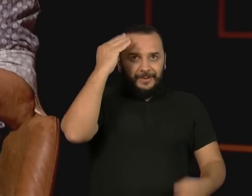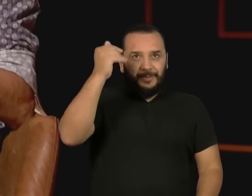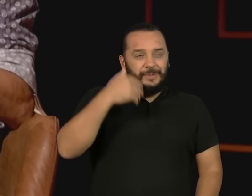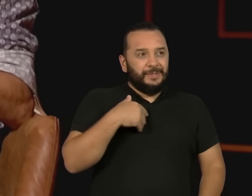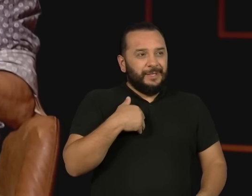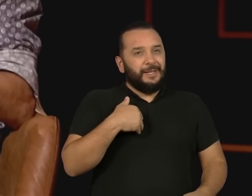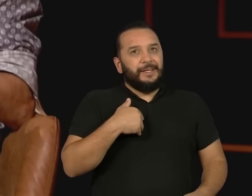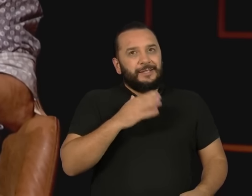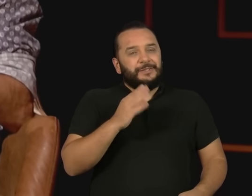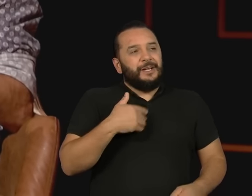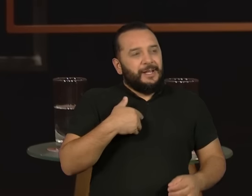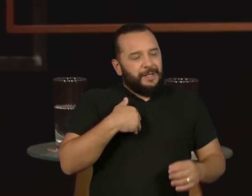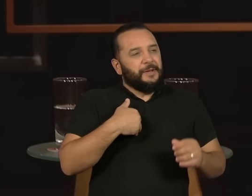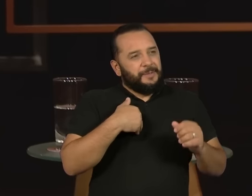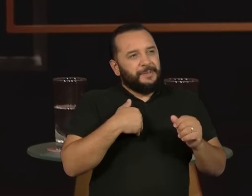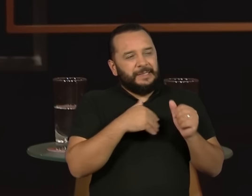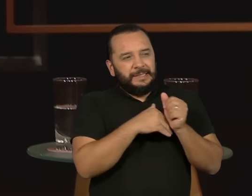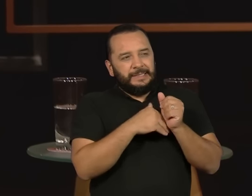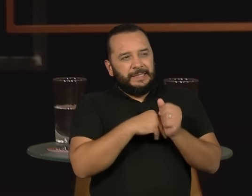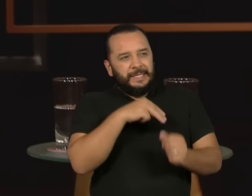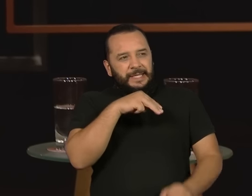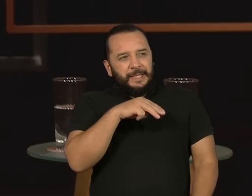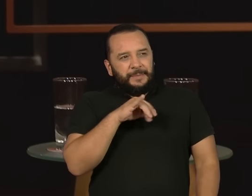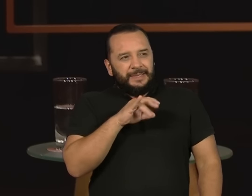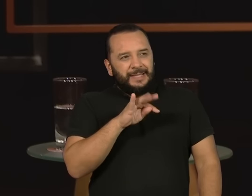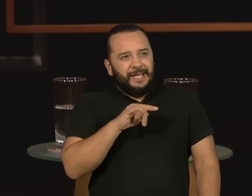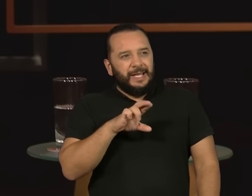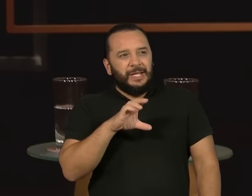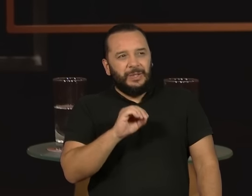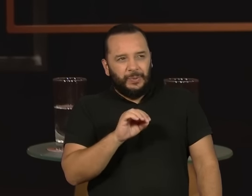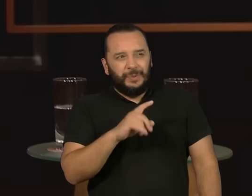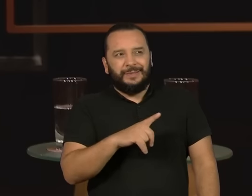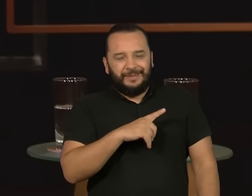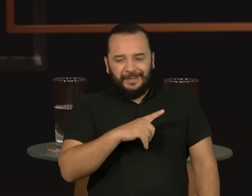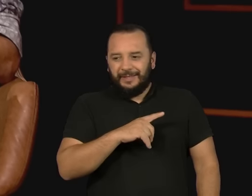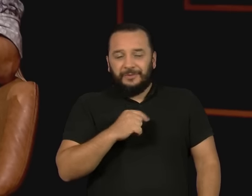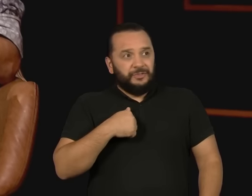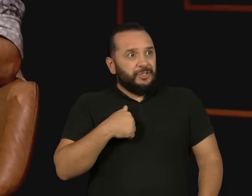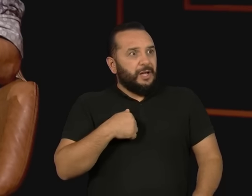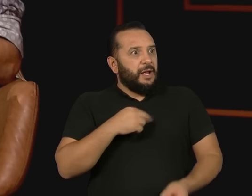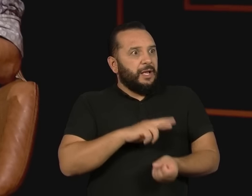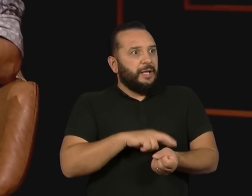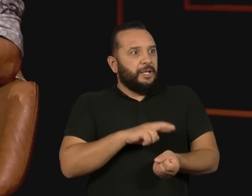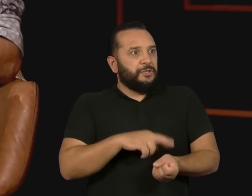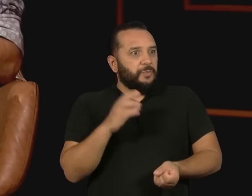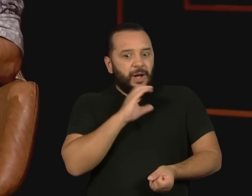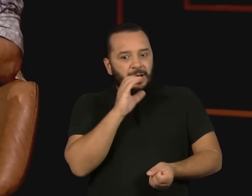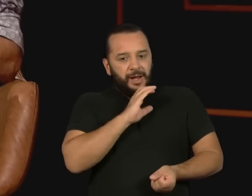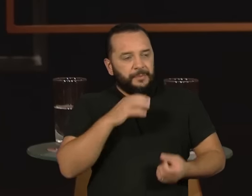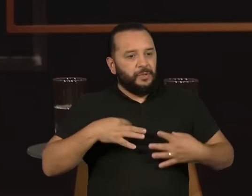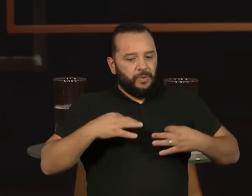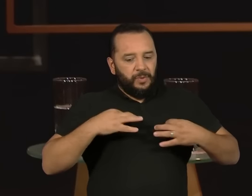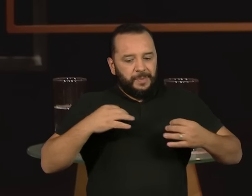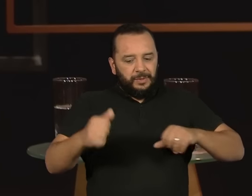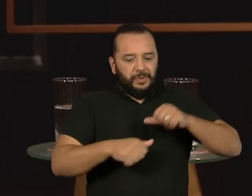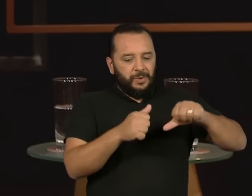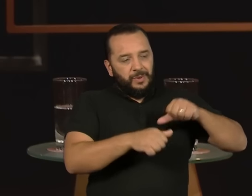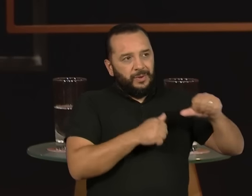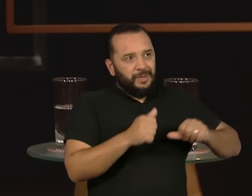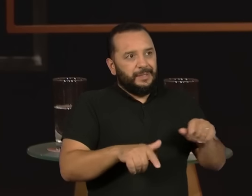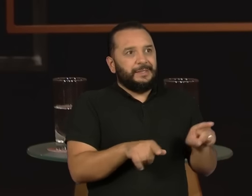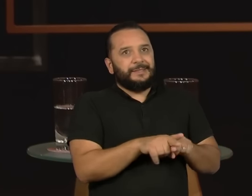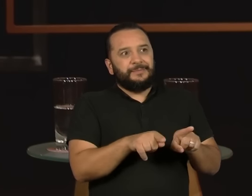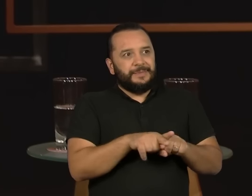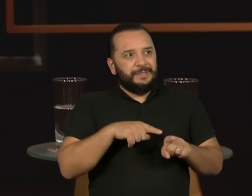de Irma Vap. É um espetáculo que tinha um ritmo alucinante, troca de figurinos, de personagens, marcações